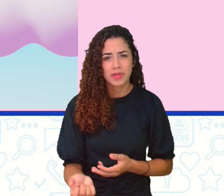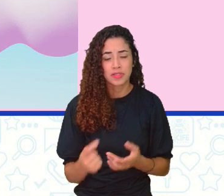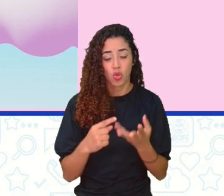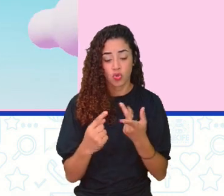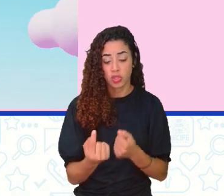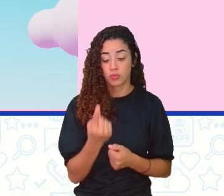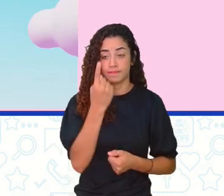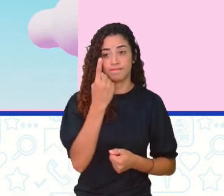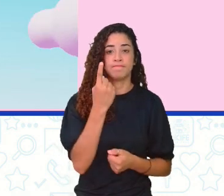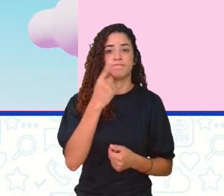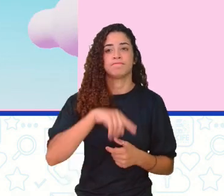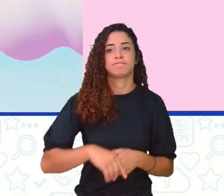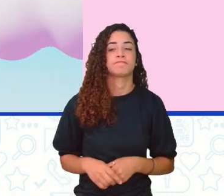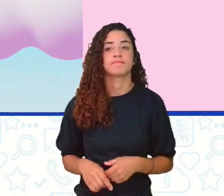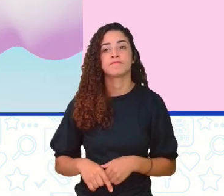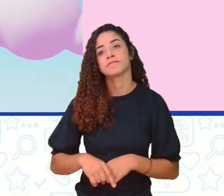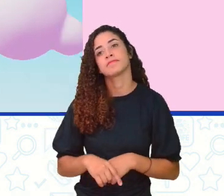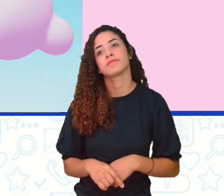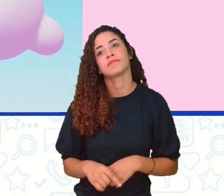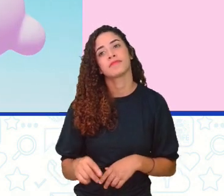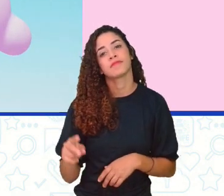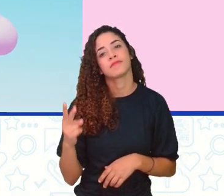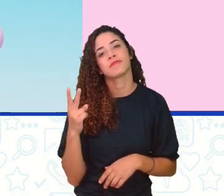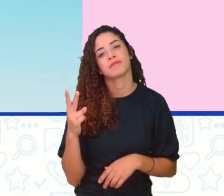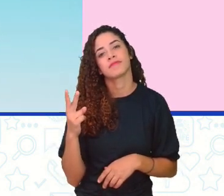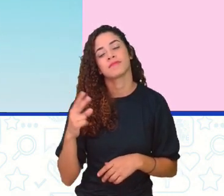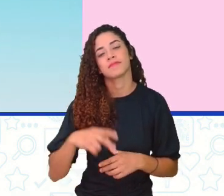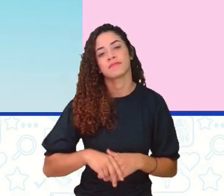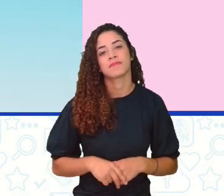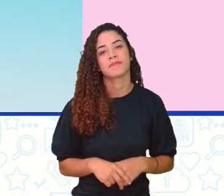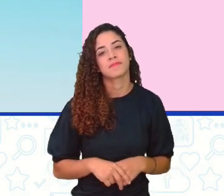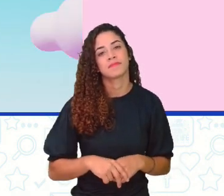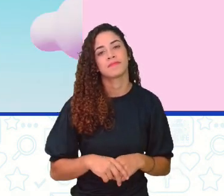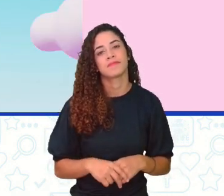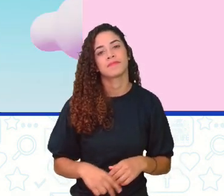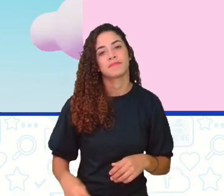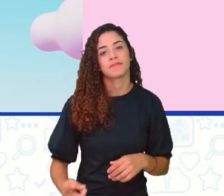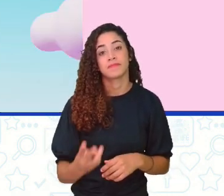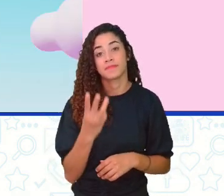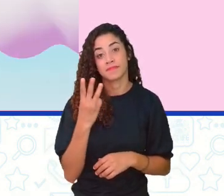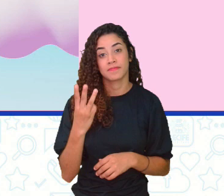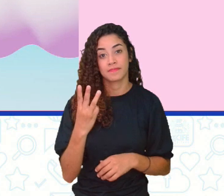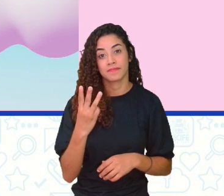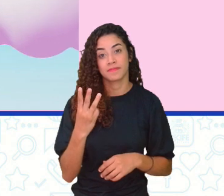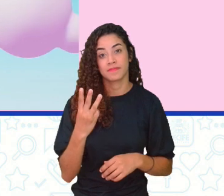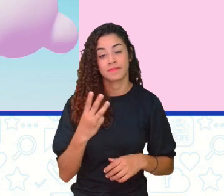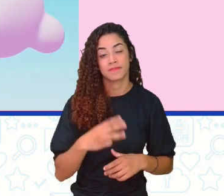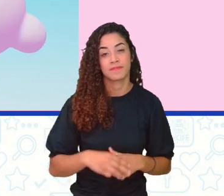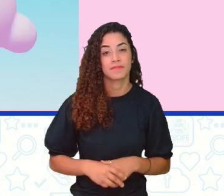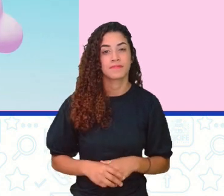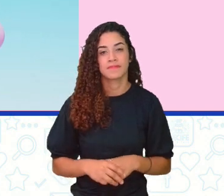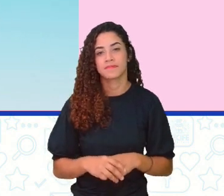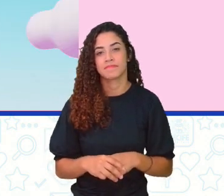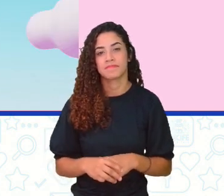sabe. Um, e aí eu tenho dois, depois eu tenho